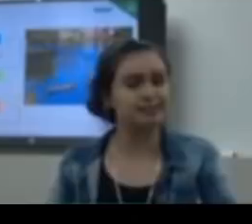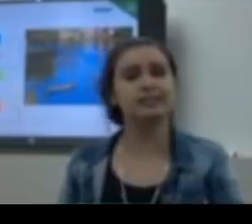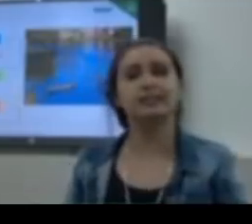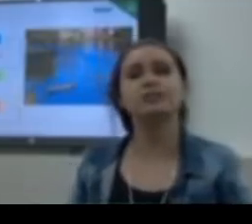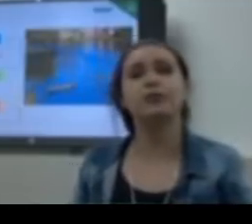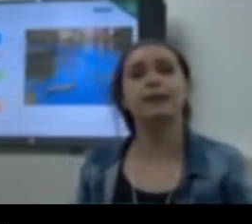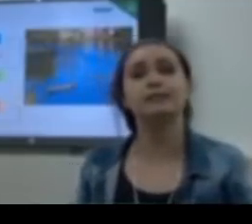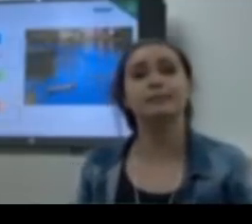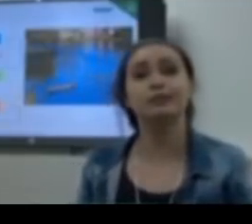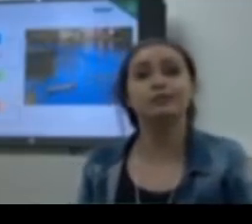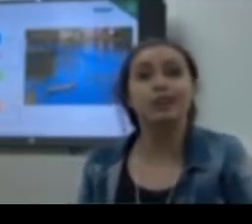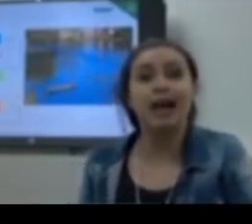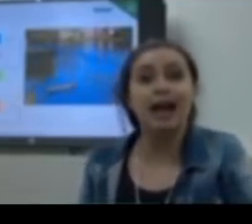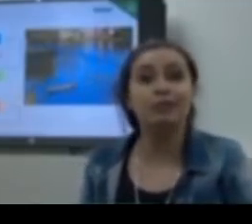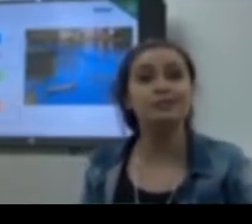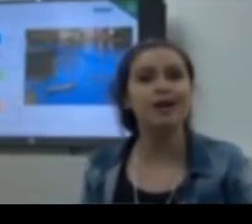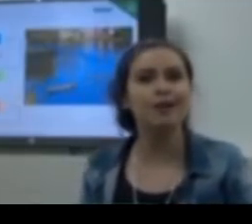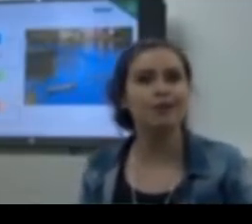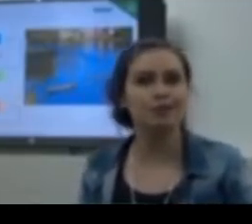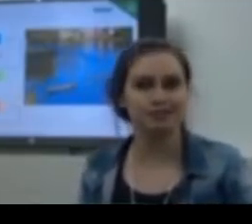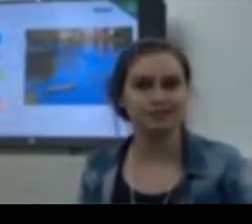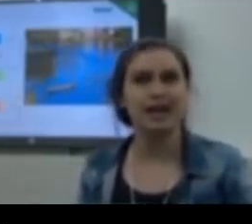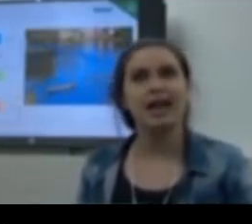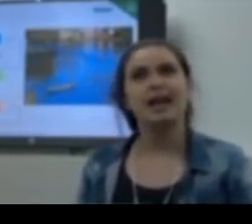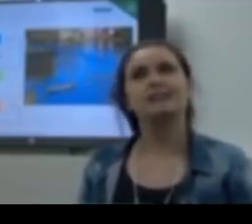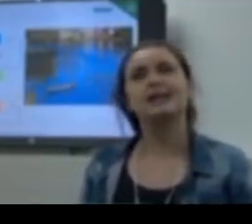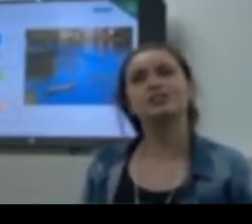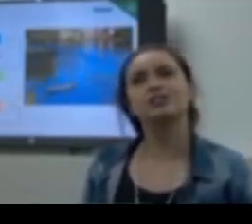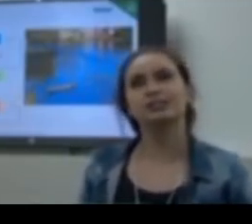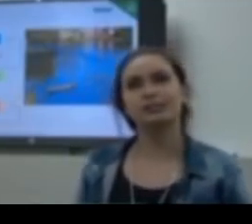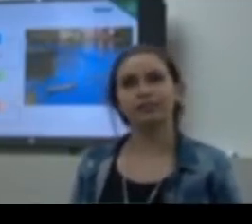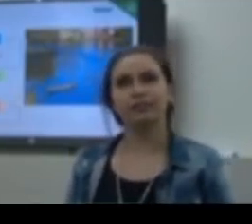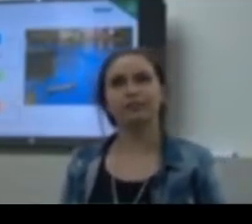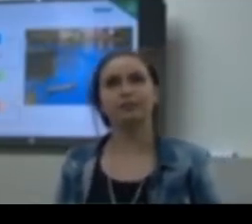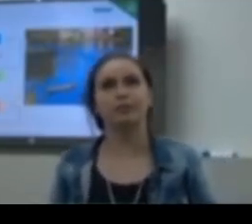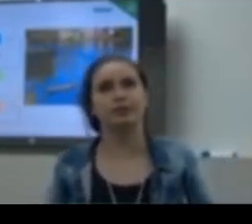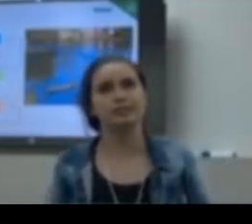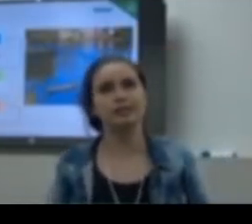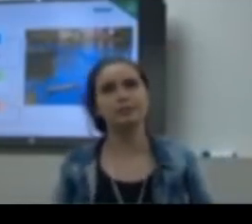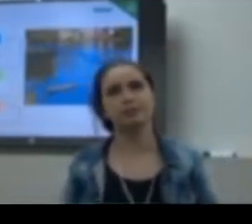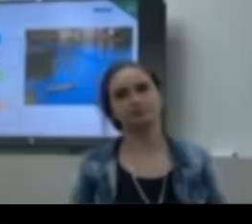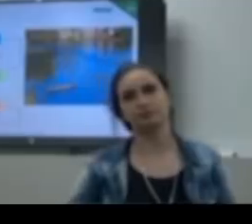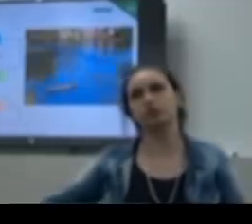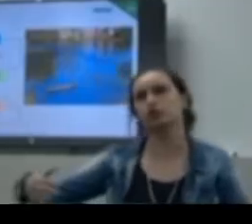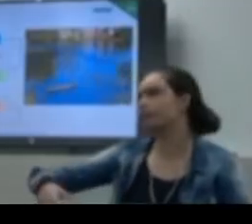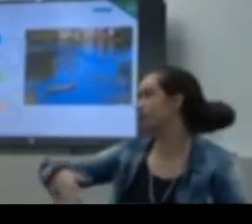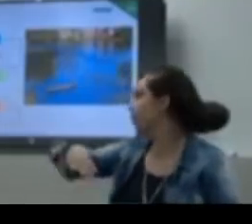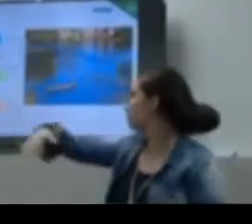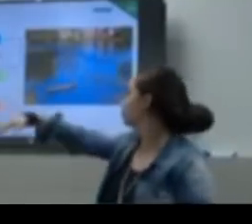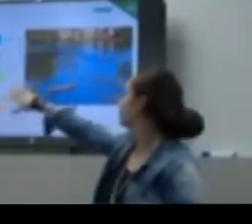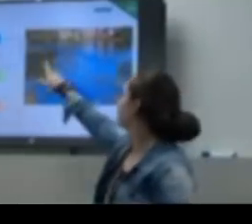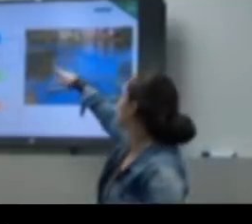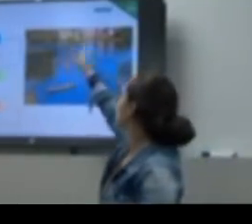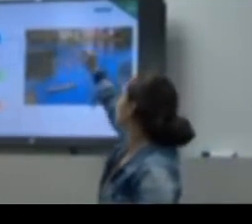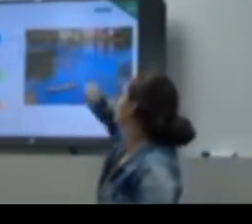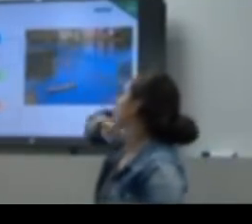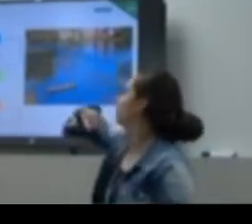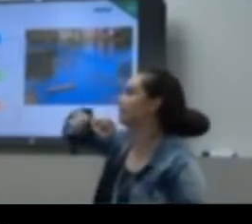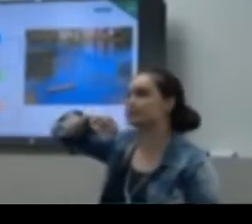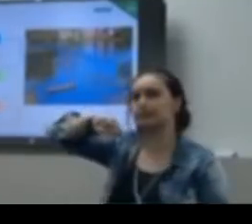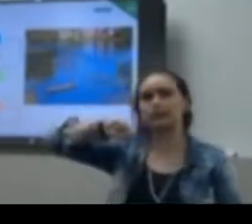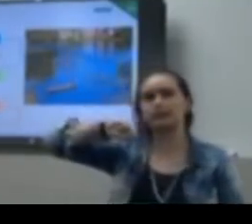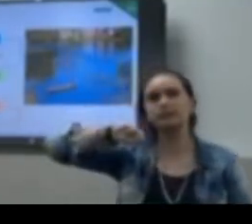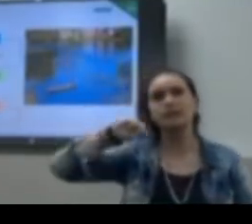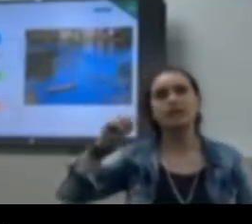que facilite o aparecimento de lagos e lagoas. Essa região que vocês estão vendo na foto aí, por exemplo, ó, choveu, era um campinho